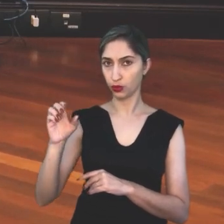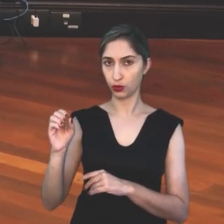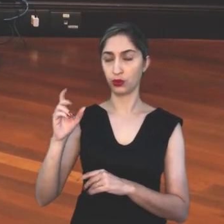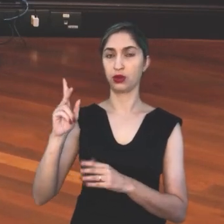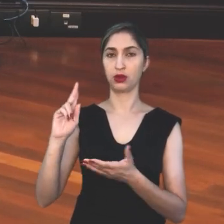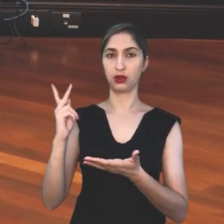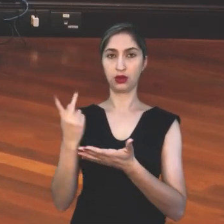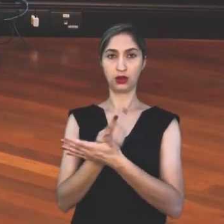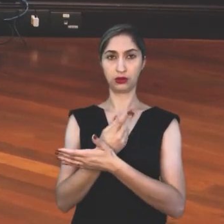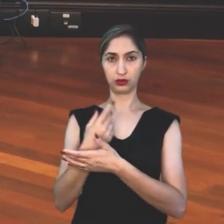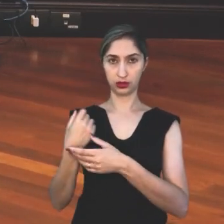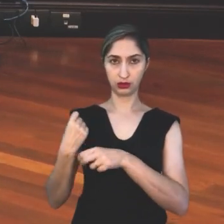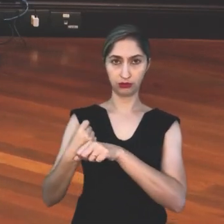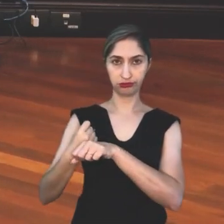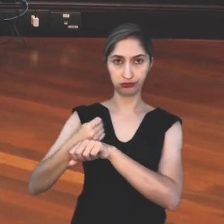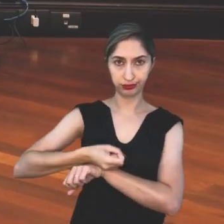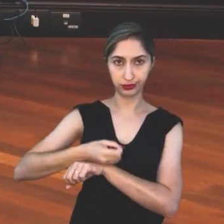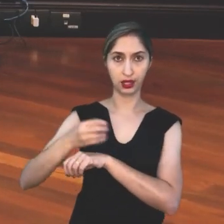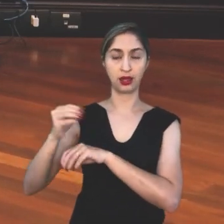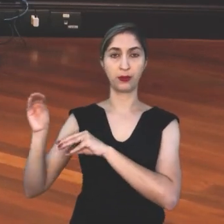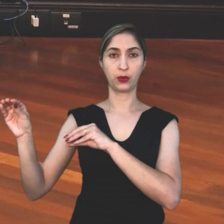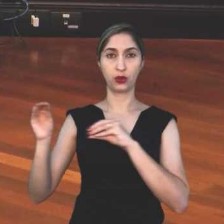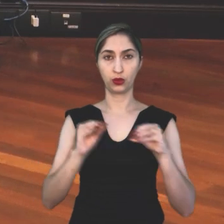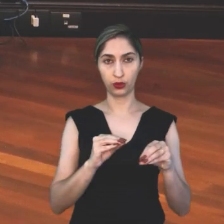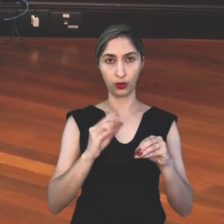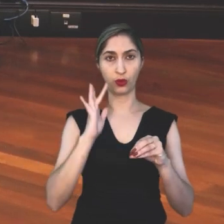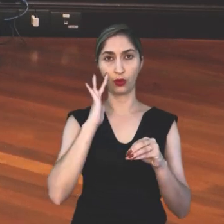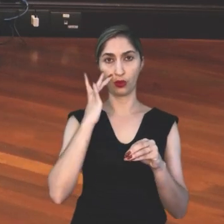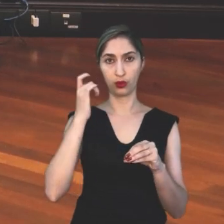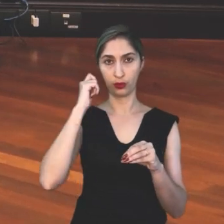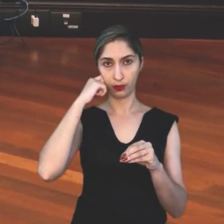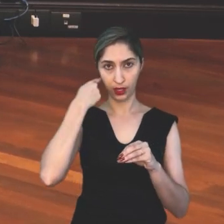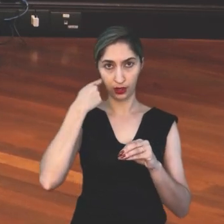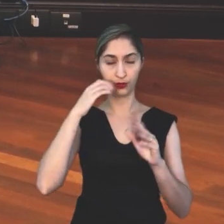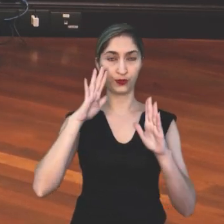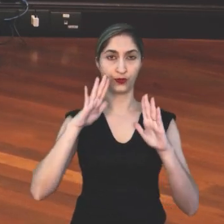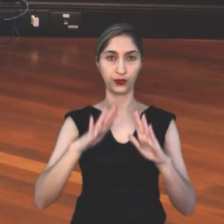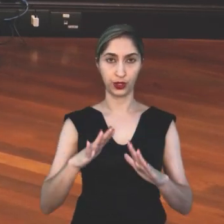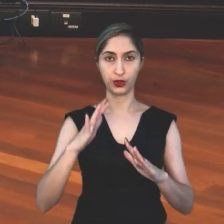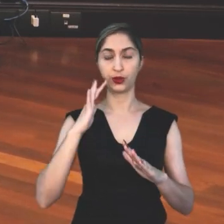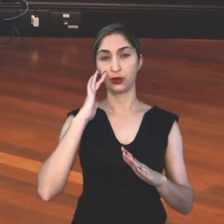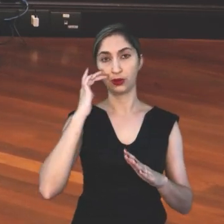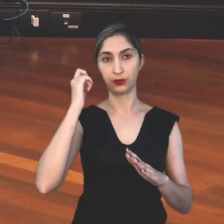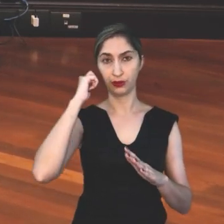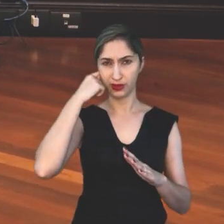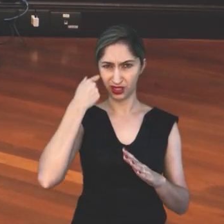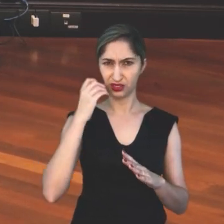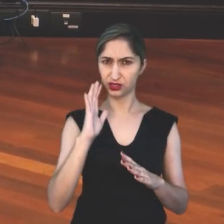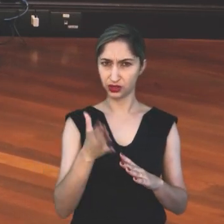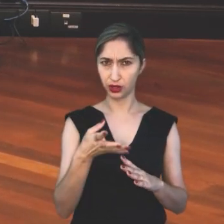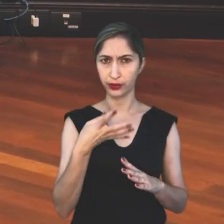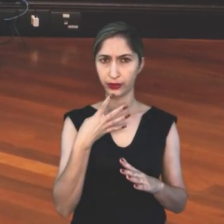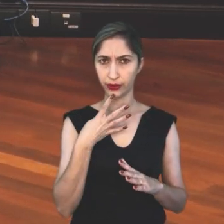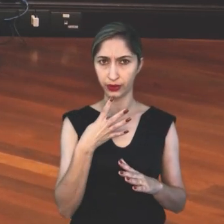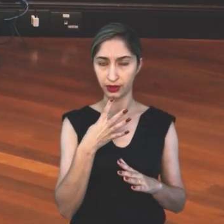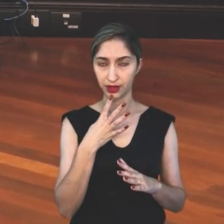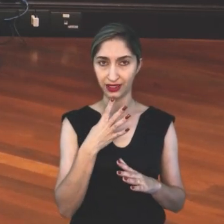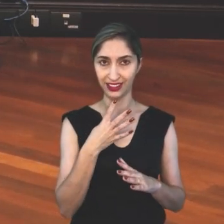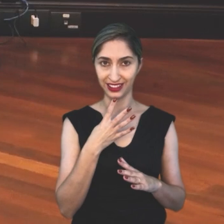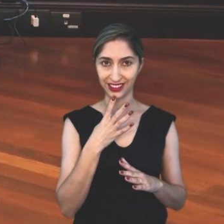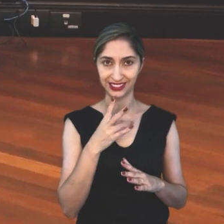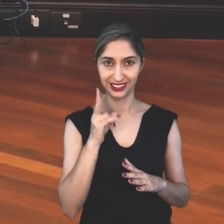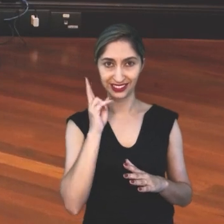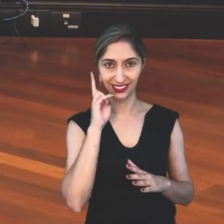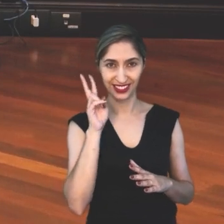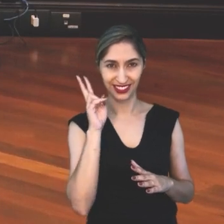foi escravizada, trazida do Congo, e ele esteve em Ouro Preto por um tempo, e aí você